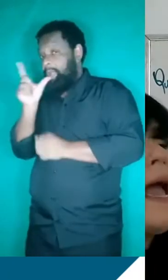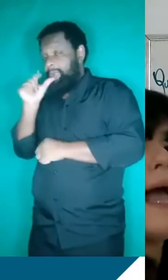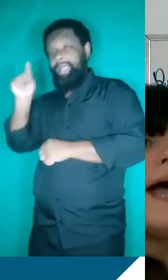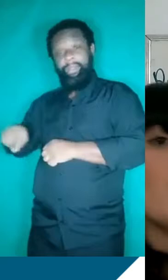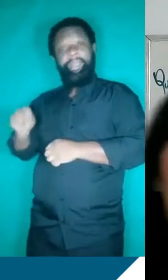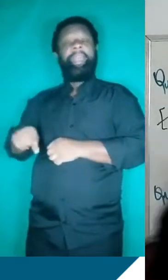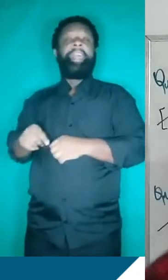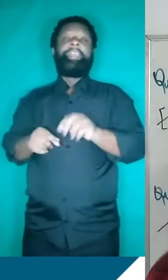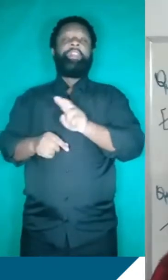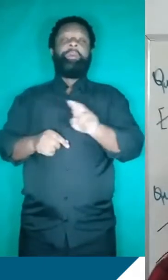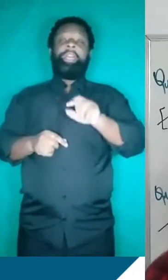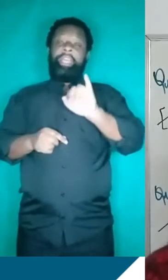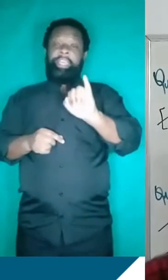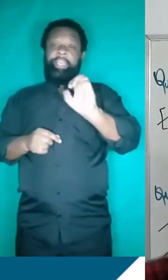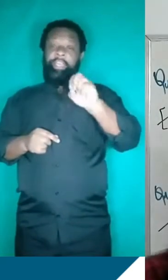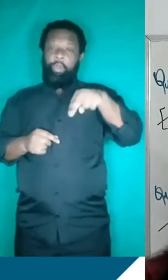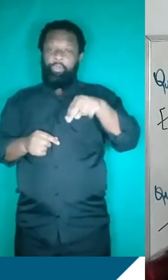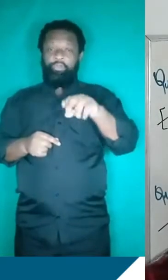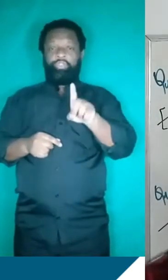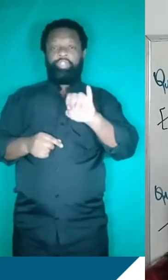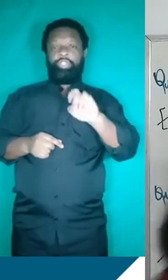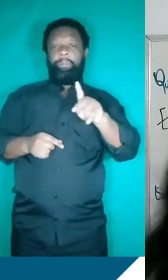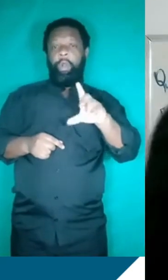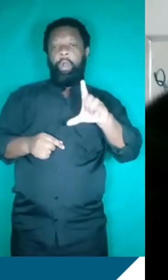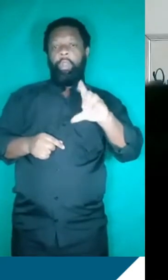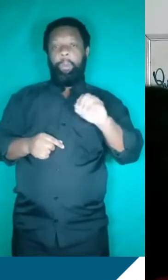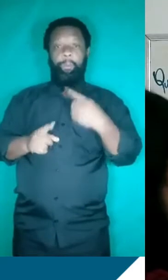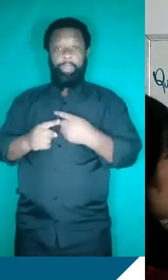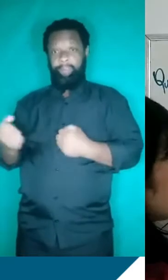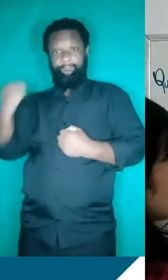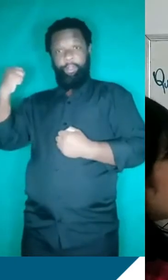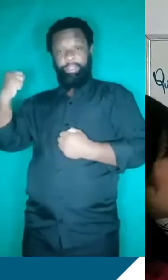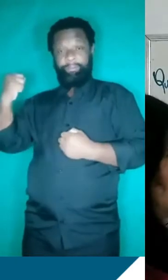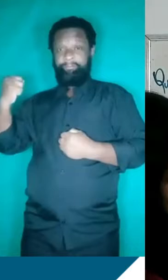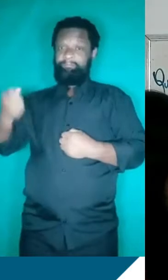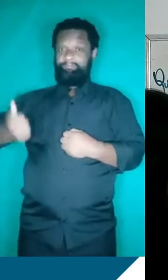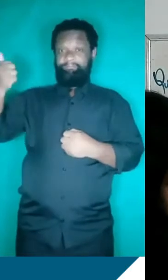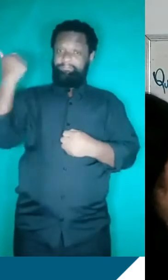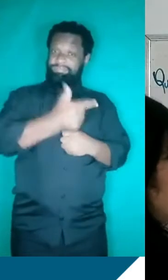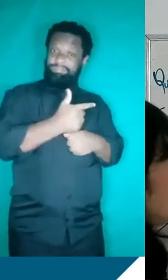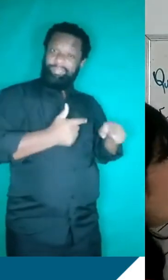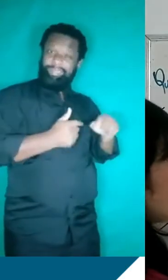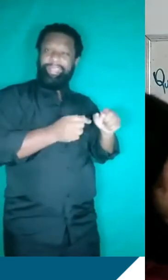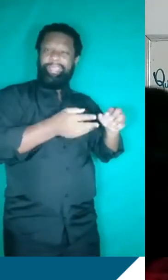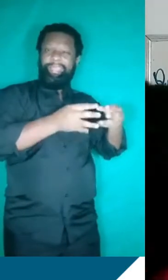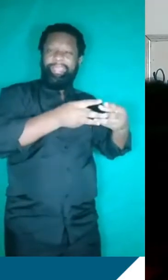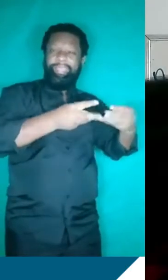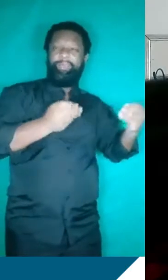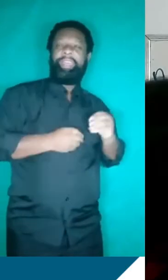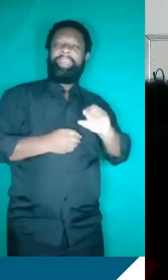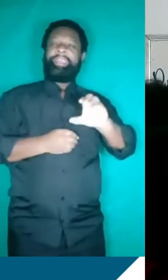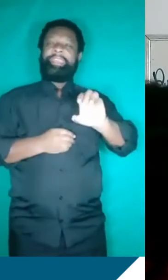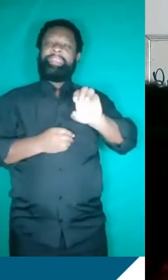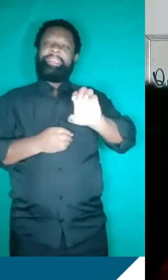água é a interação íon-dipolo, que é mais forte do que, por exemplo, aqui na fibra de celulose. Lembrem do